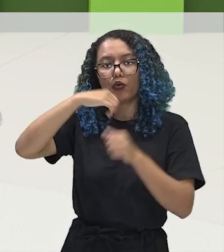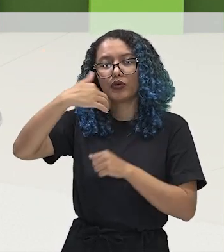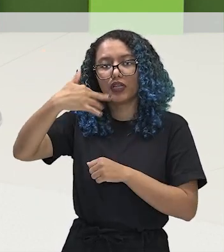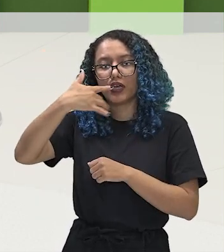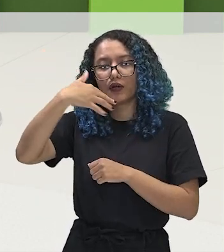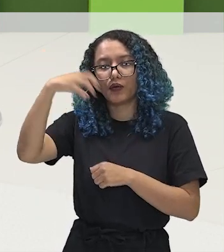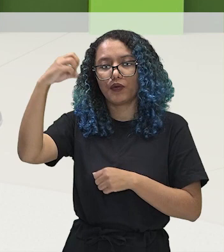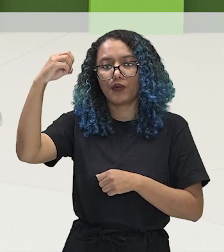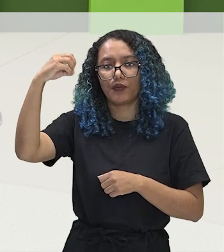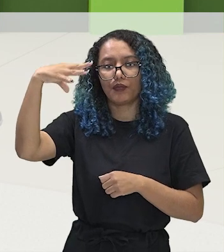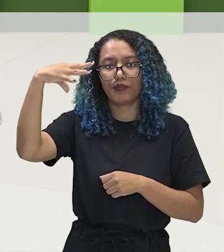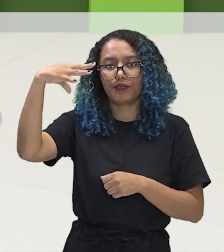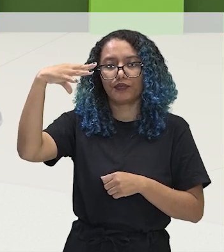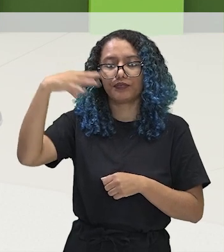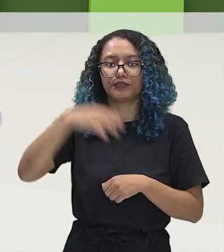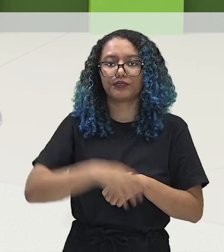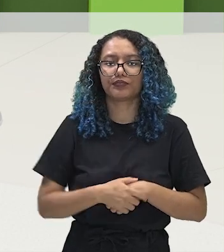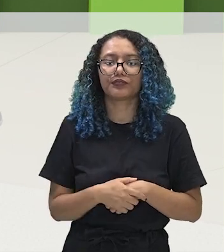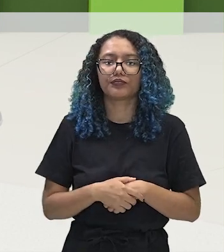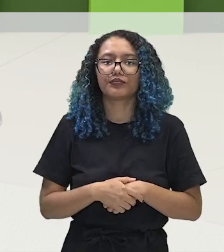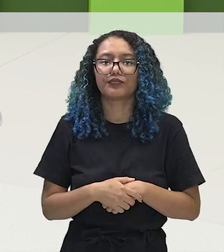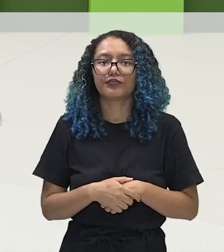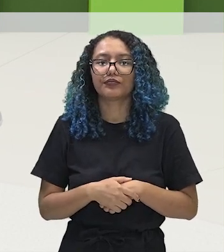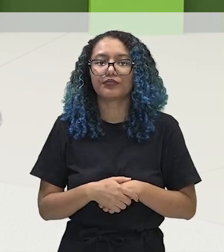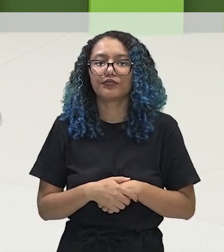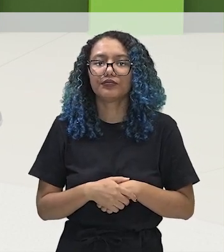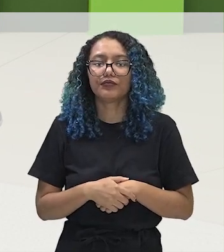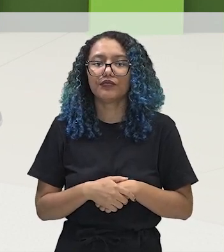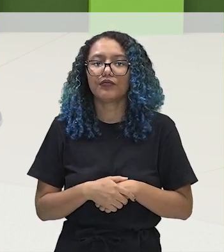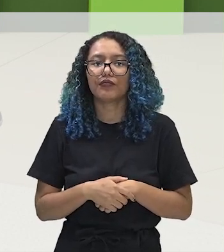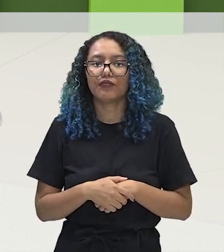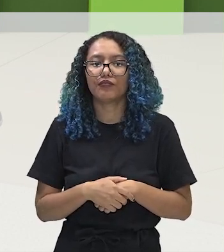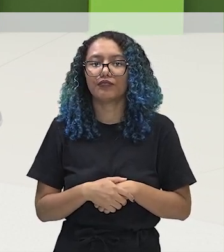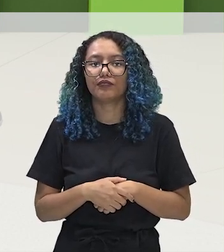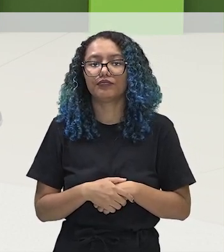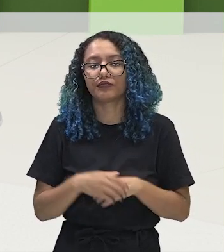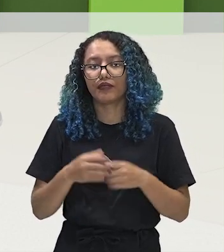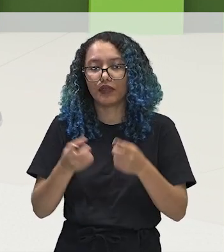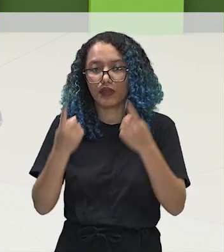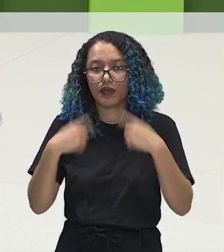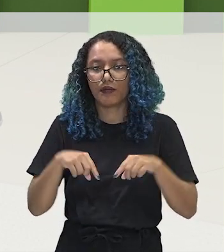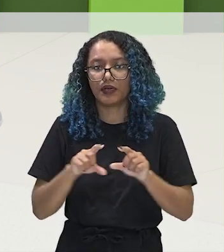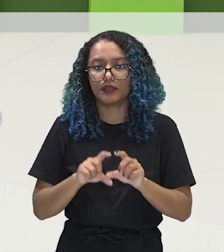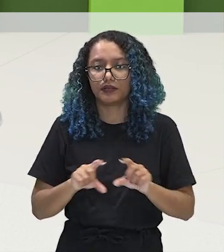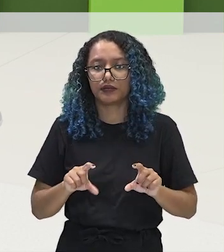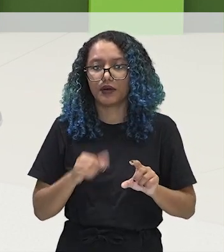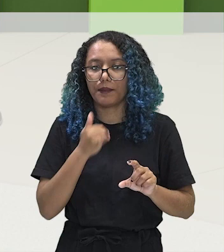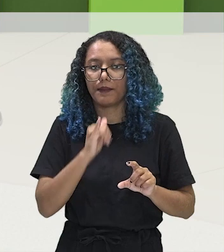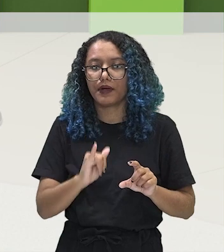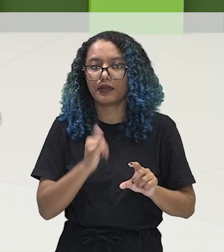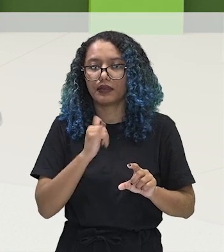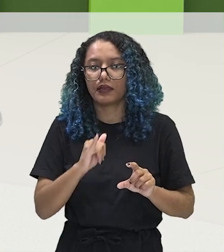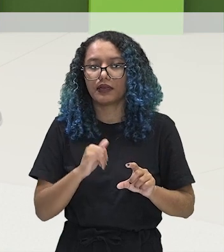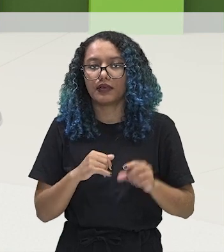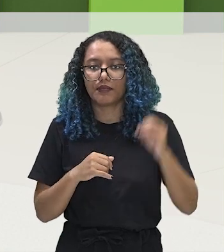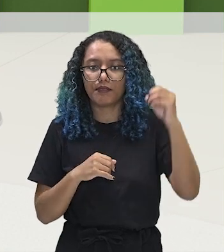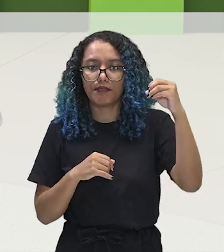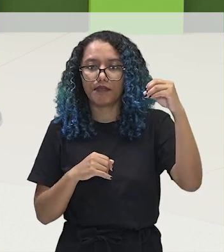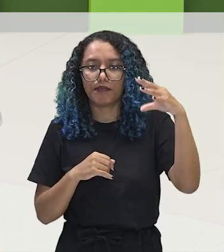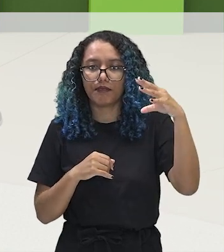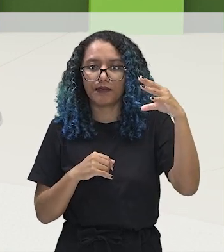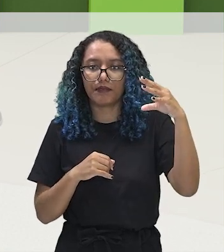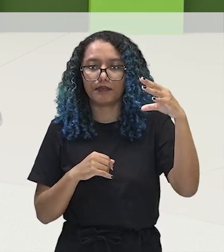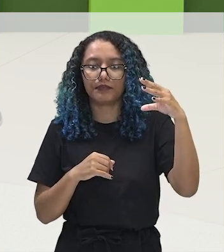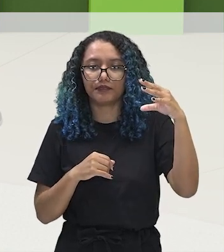Então, eu tenho a lanterna. Eu tenho aqui uma bateria, tá, pessoal? Uma bateria. Eu vou deixar ela aqui zerada. Então, tá aqui a